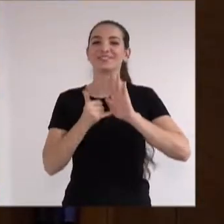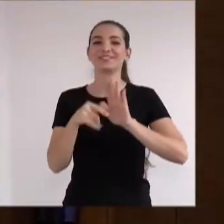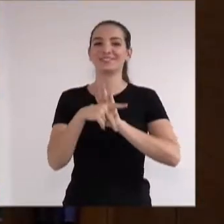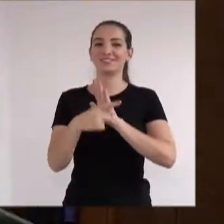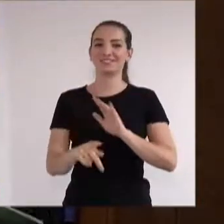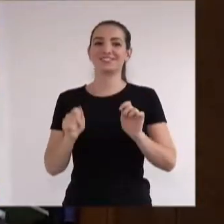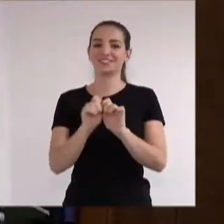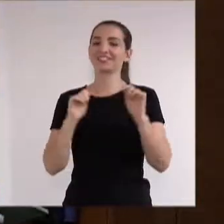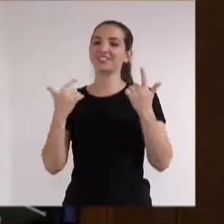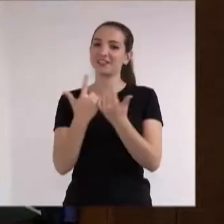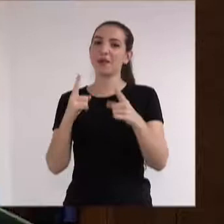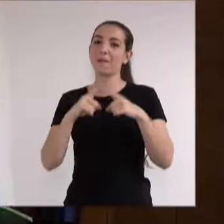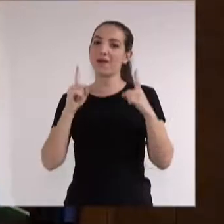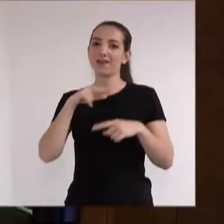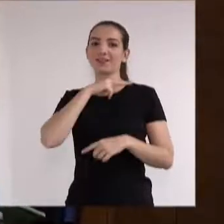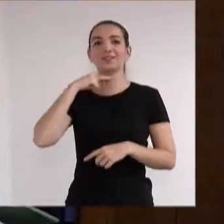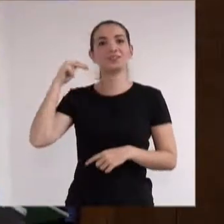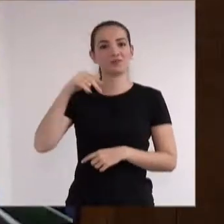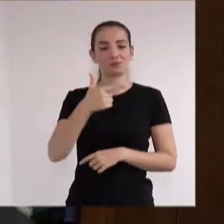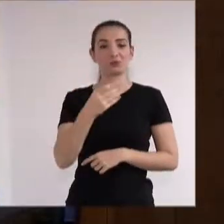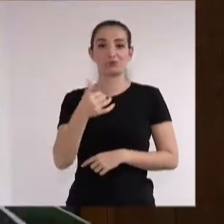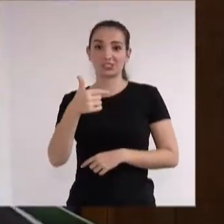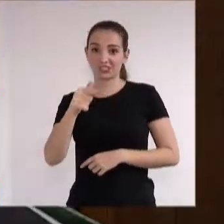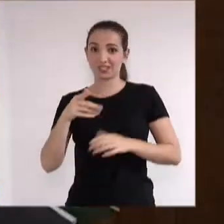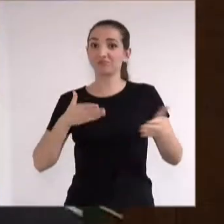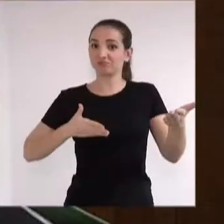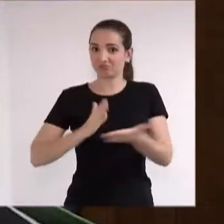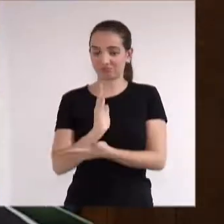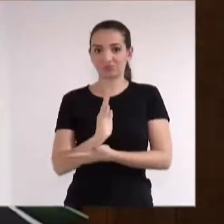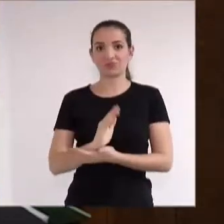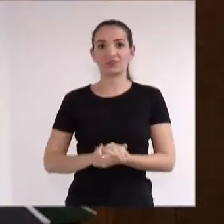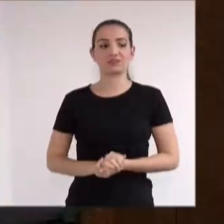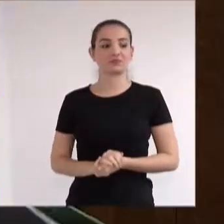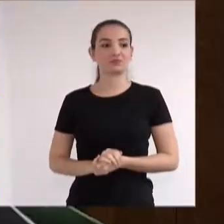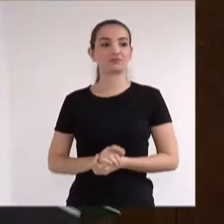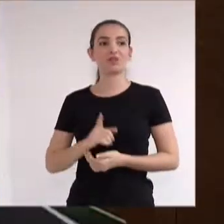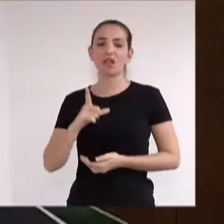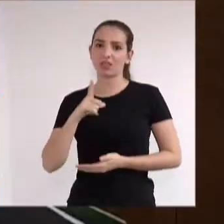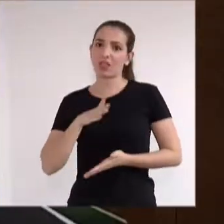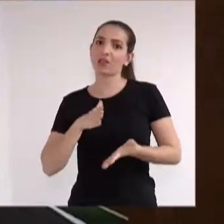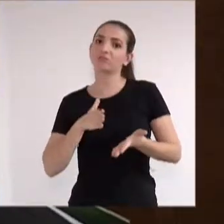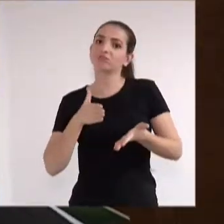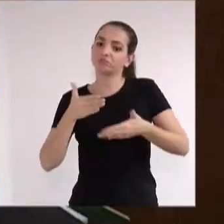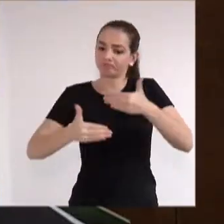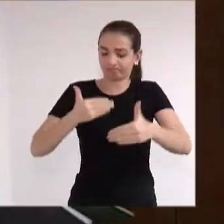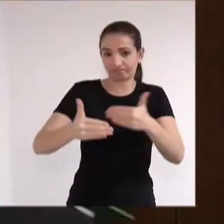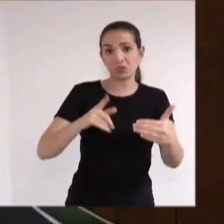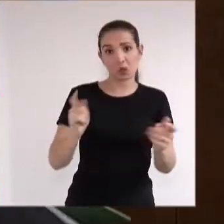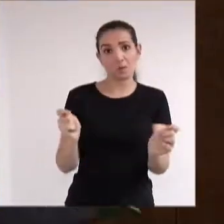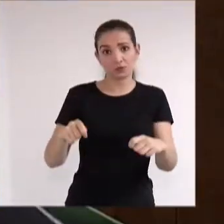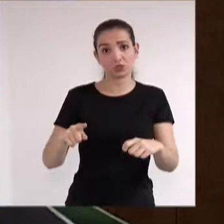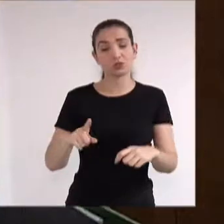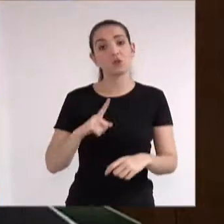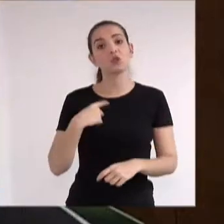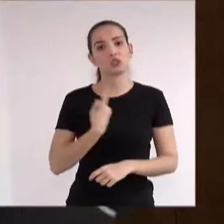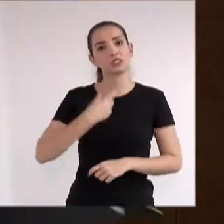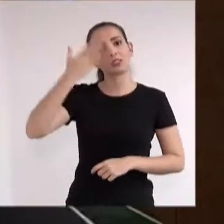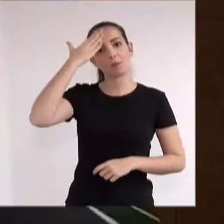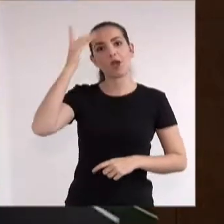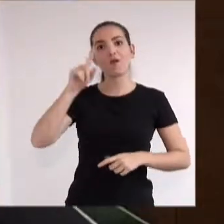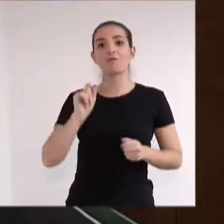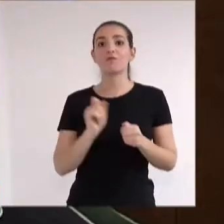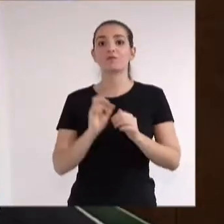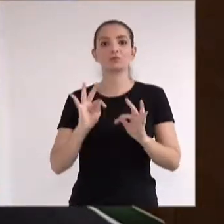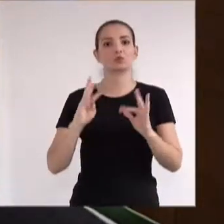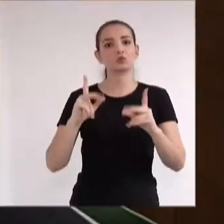de 2017. Não é? Nós não estávamos ainda, e nós temos, na medida do possível, deputado Picarella, feito de tudo, e aí, na verdade,